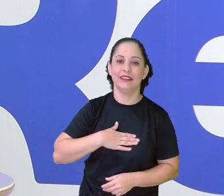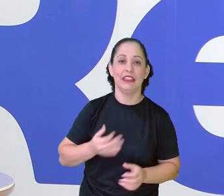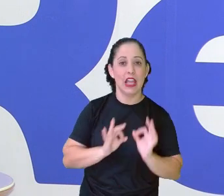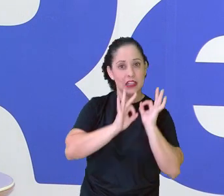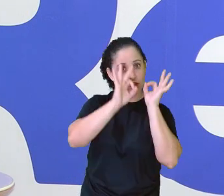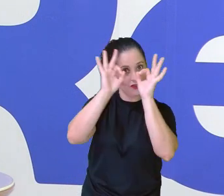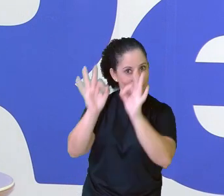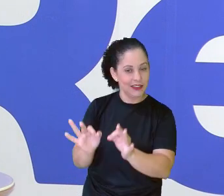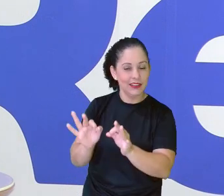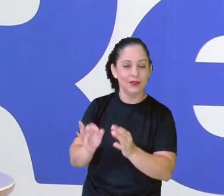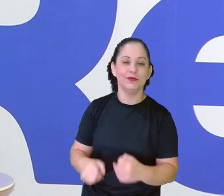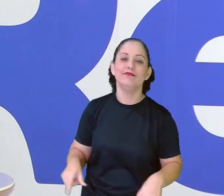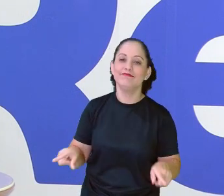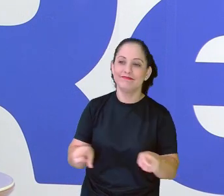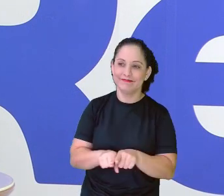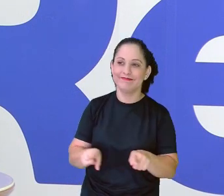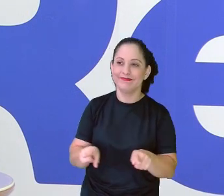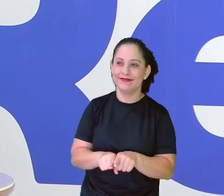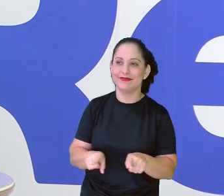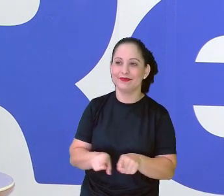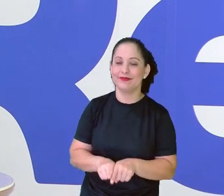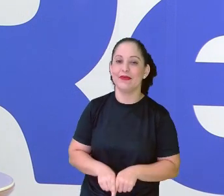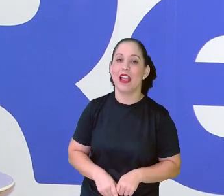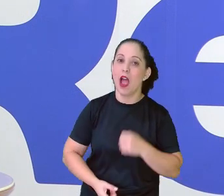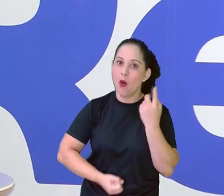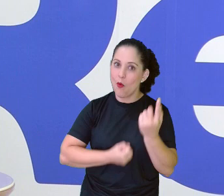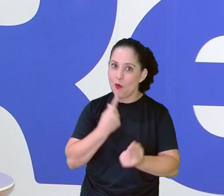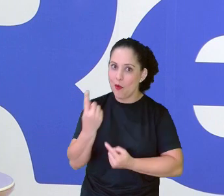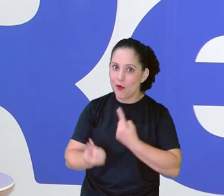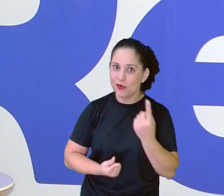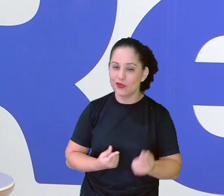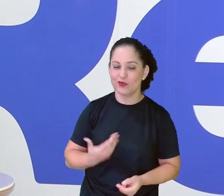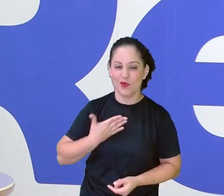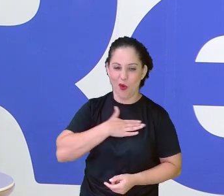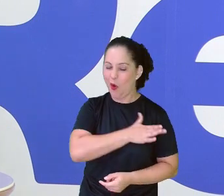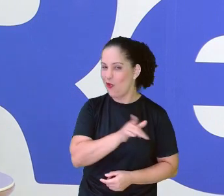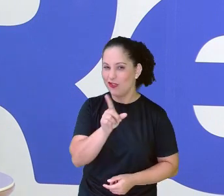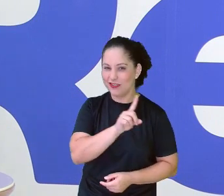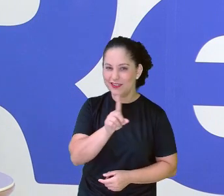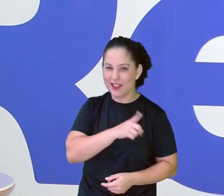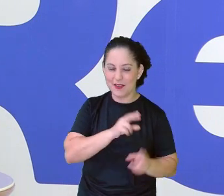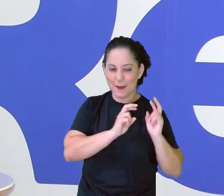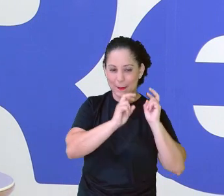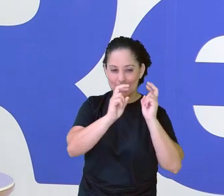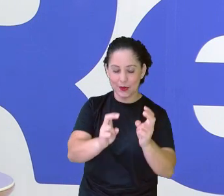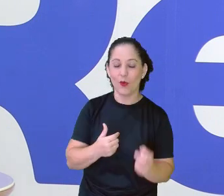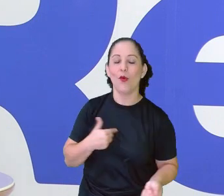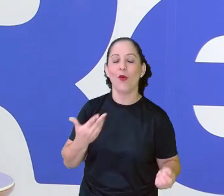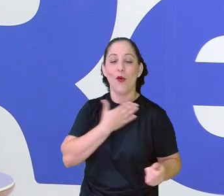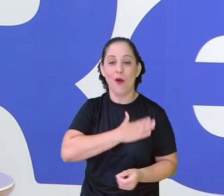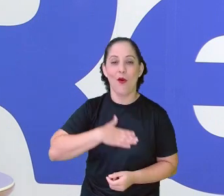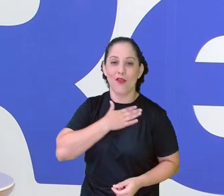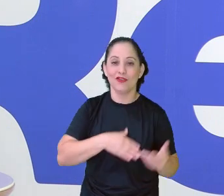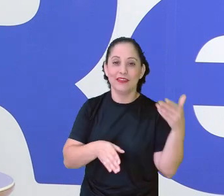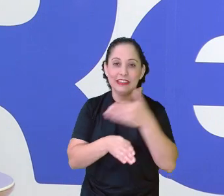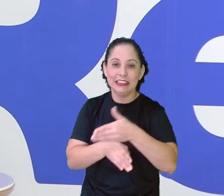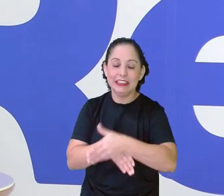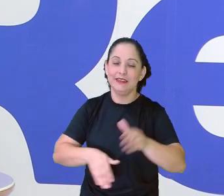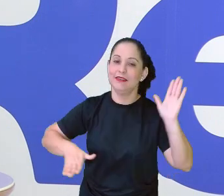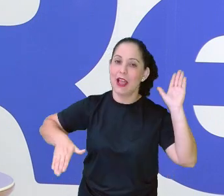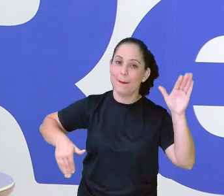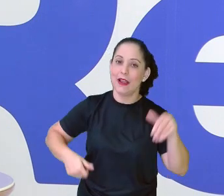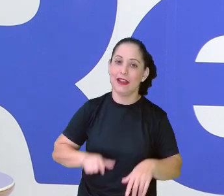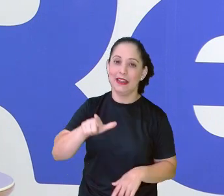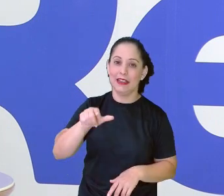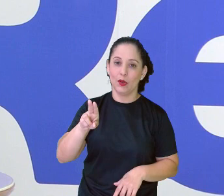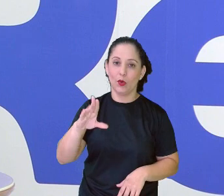acompanhando, né? Ó, já andei de metrô, nem todo mundo gosta, deveria fazer isso. Eu gosto de ir à praia, o Carlos falou. E o Lucas,